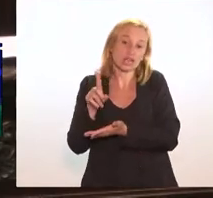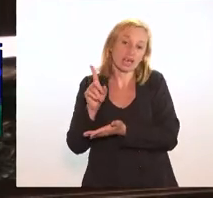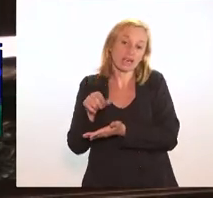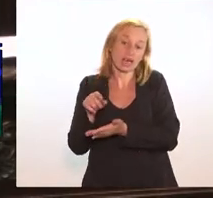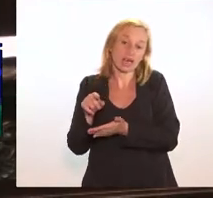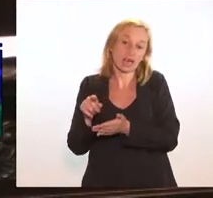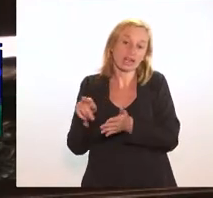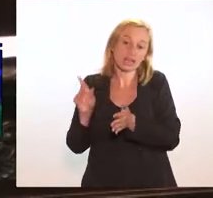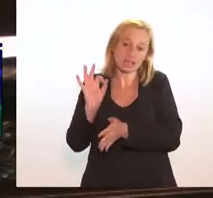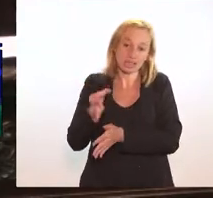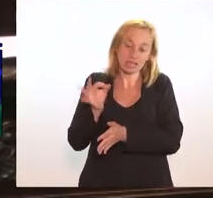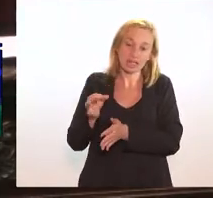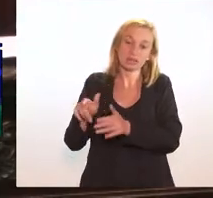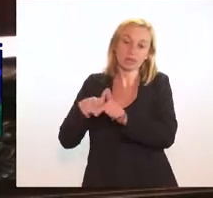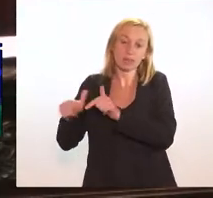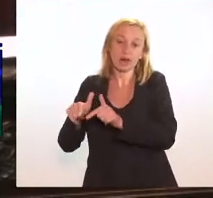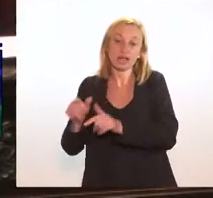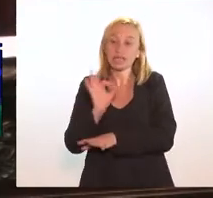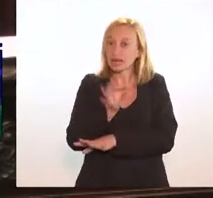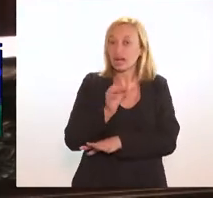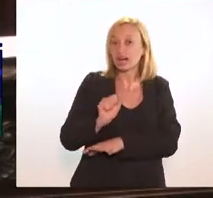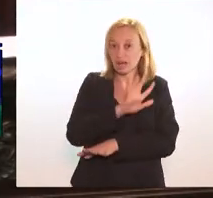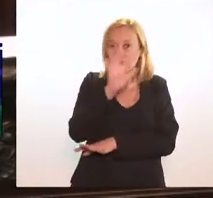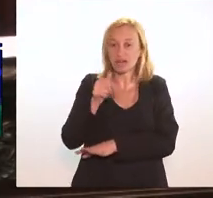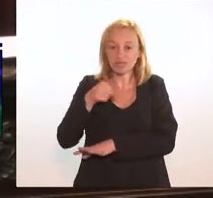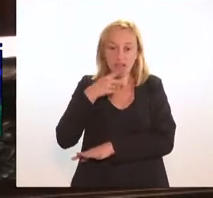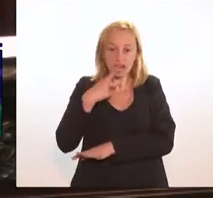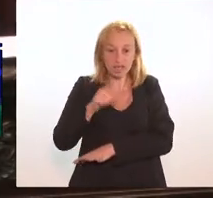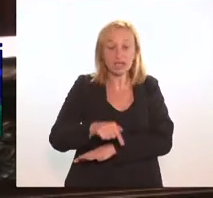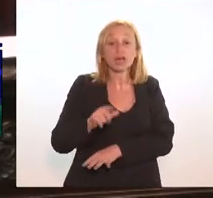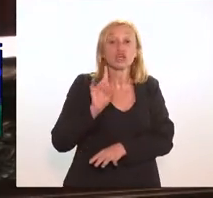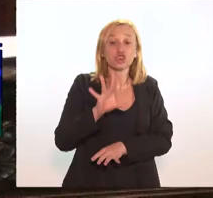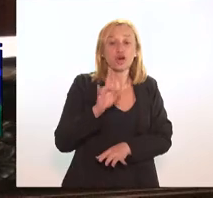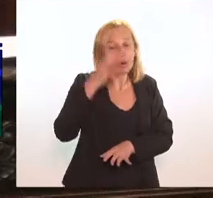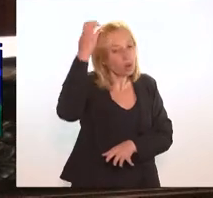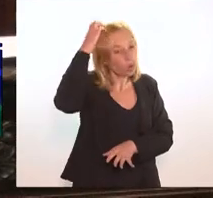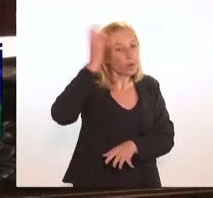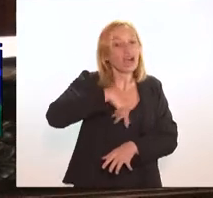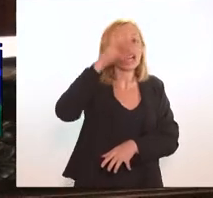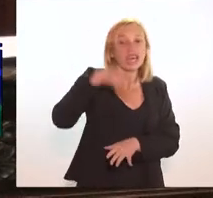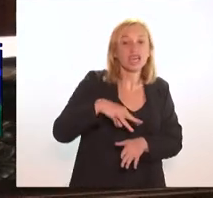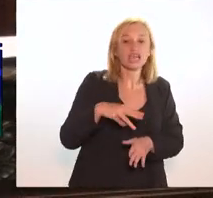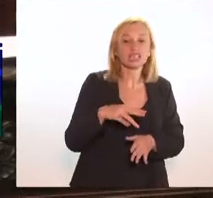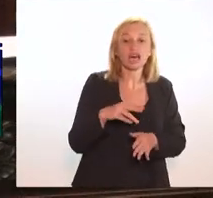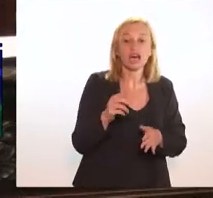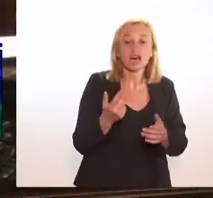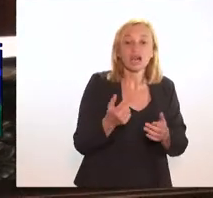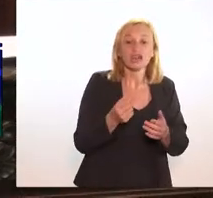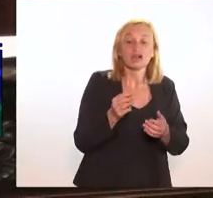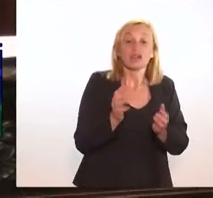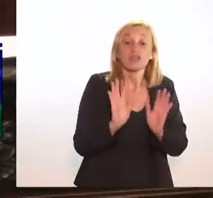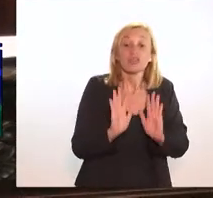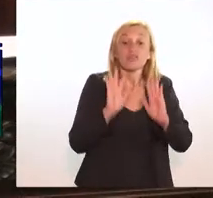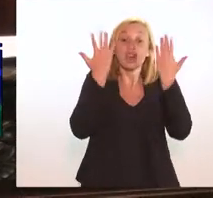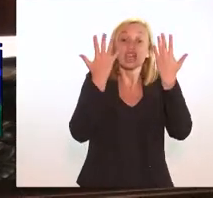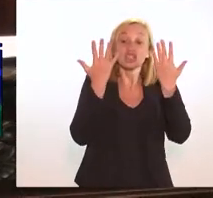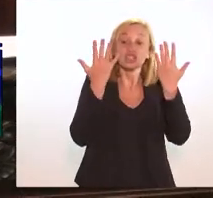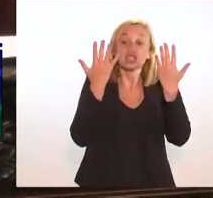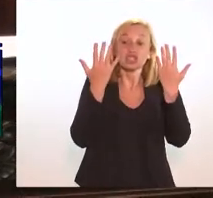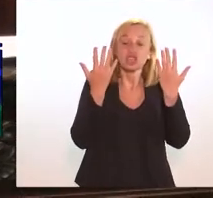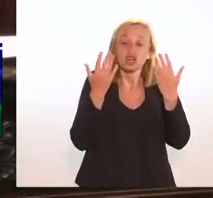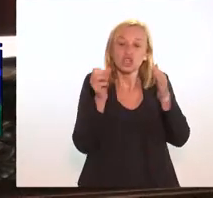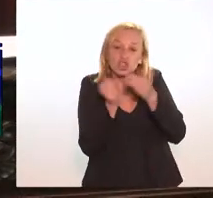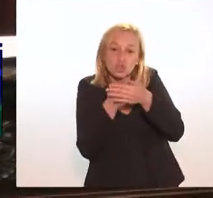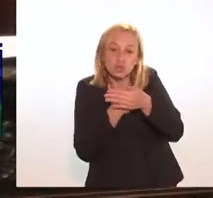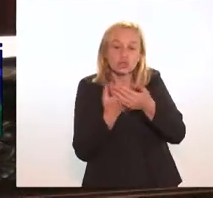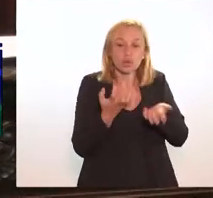pelo contrário, isso que eu quero deixar claro aqui, é para punir quem está desrespeitando, quem está fazendo festas clandestinas. O que eu quero